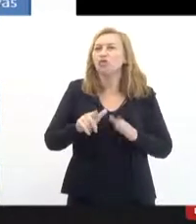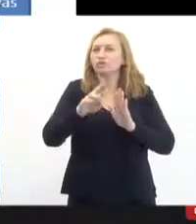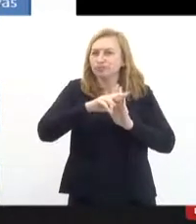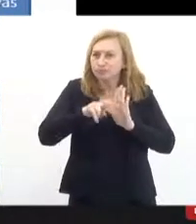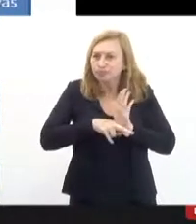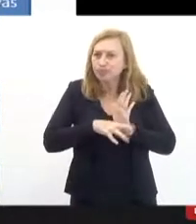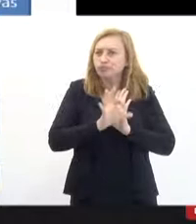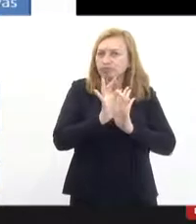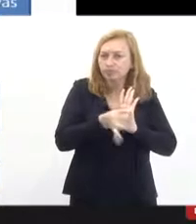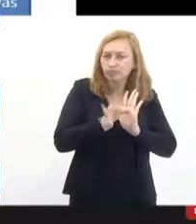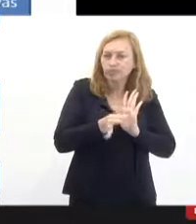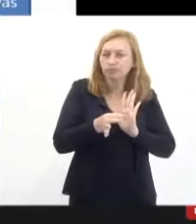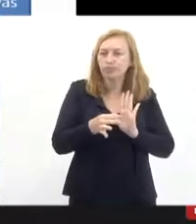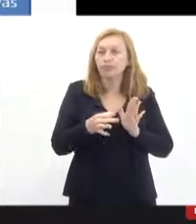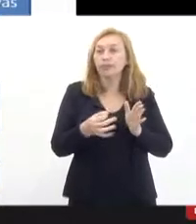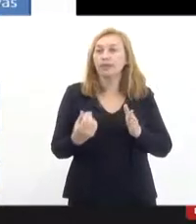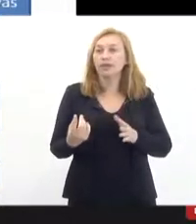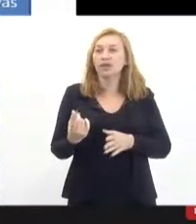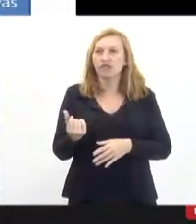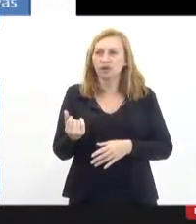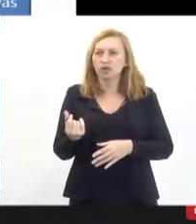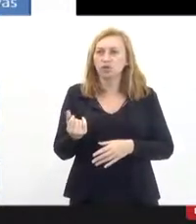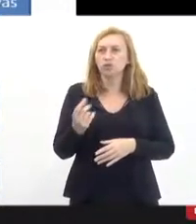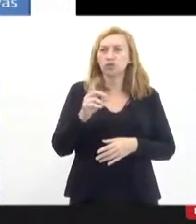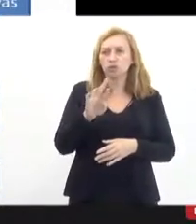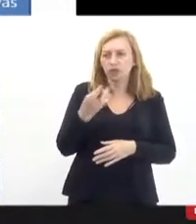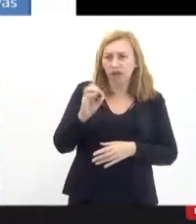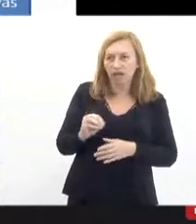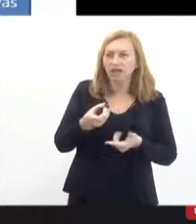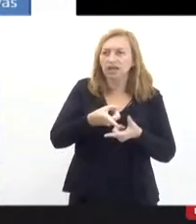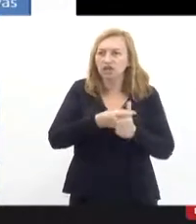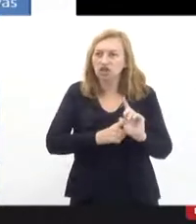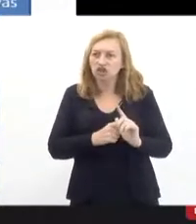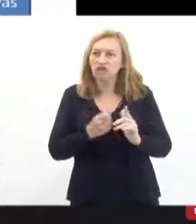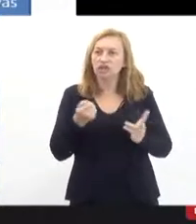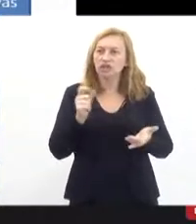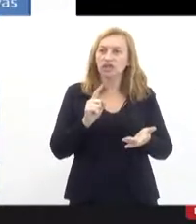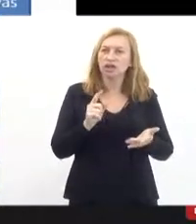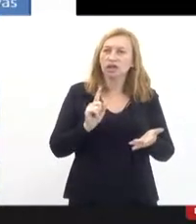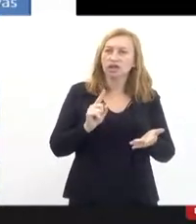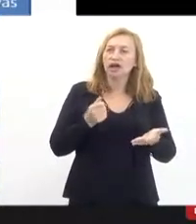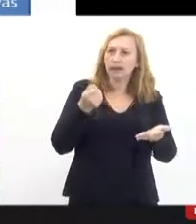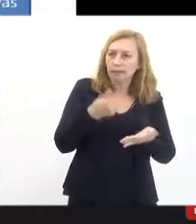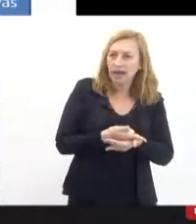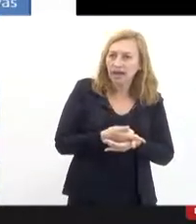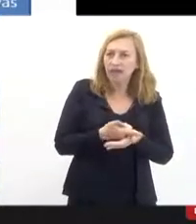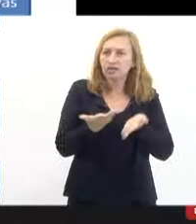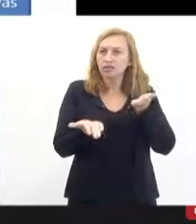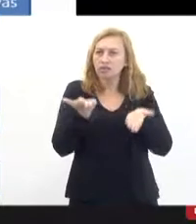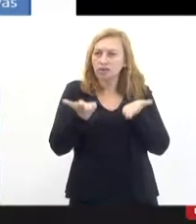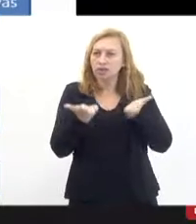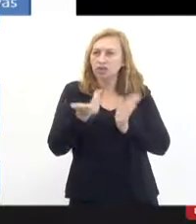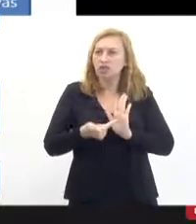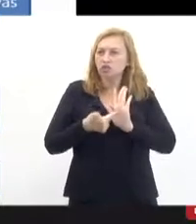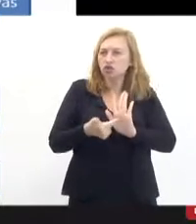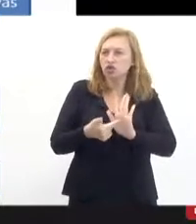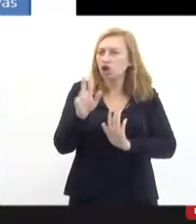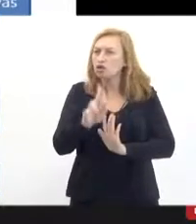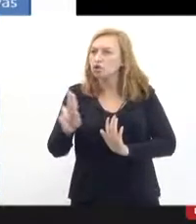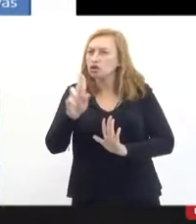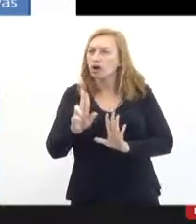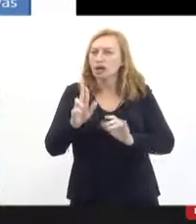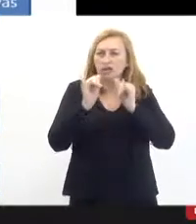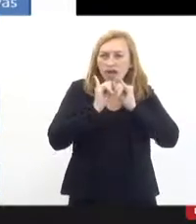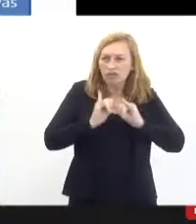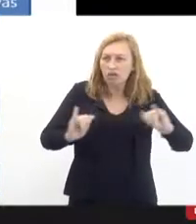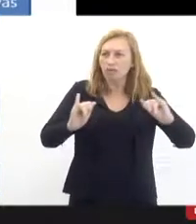né, para esse valor do crédito, da dívida ativa, para ele poder figurar no balanço e demonstrar para o usuário da